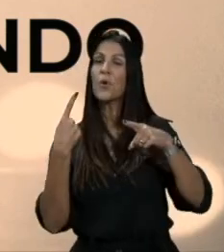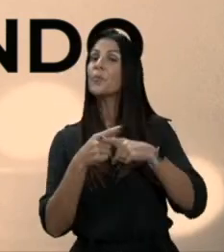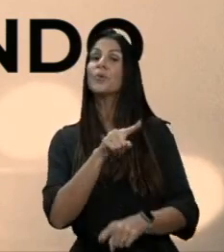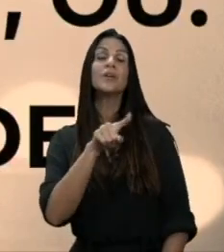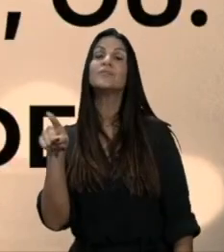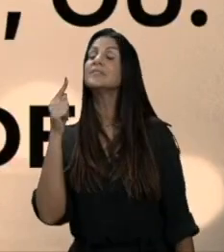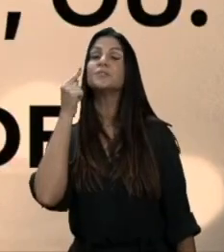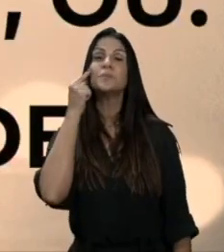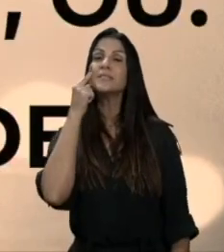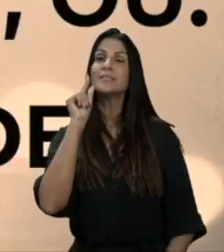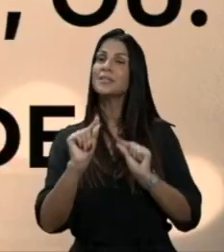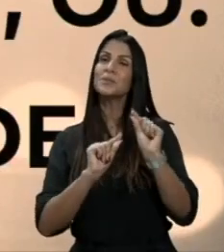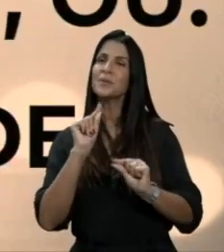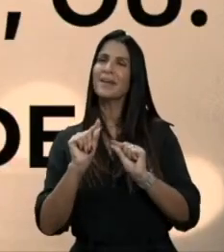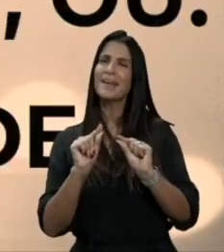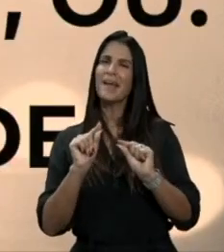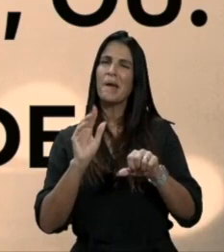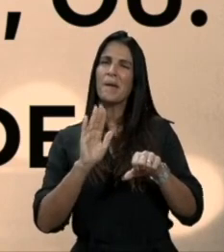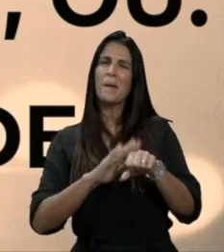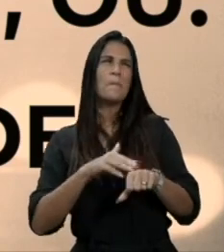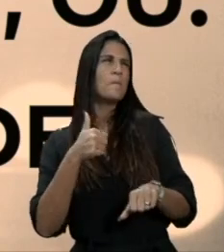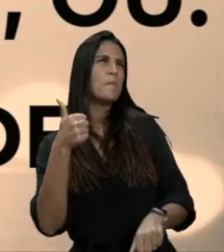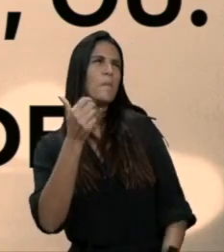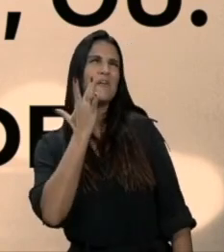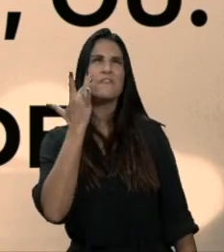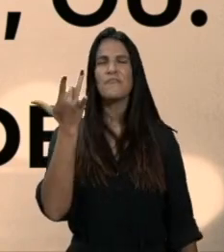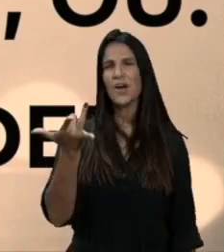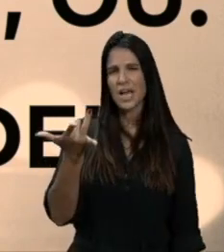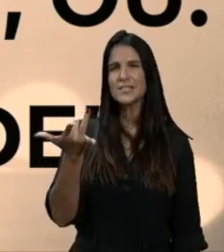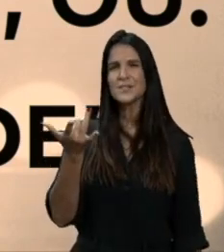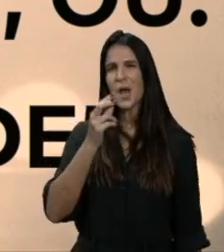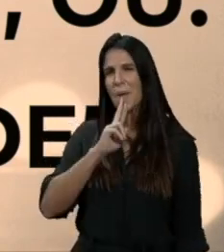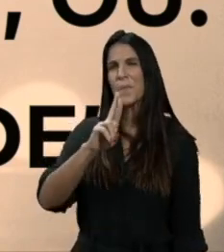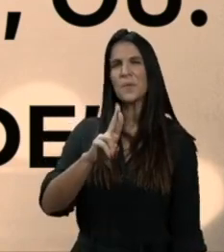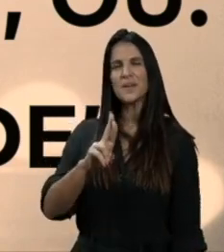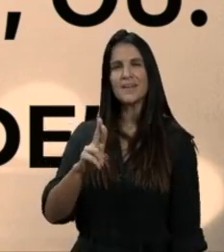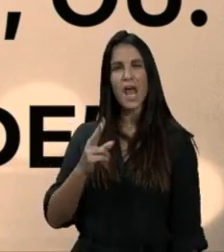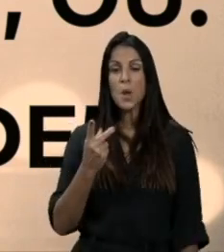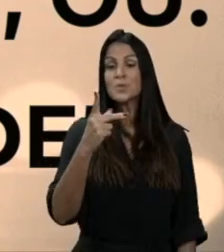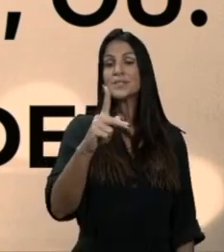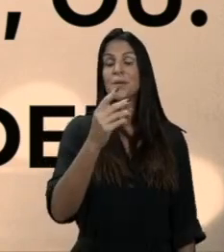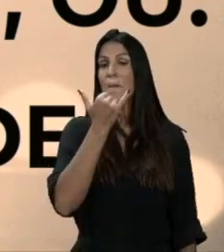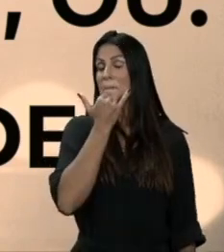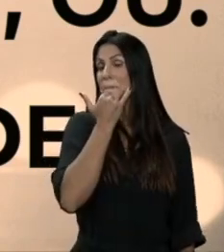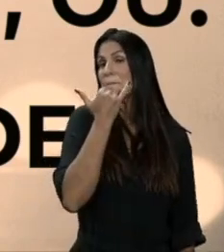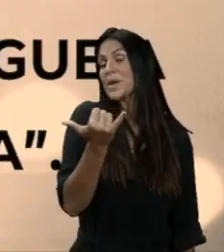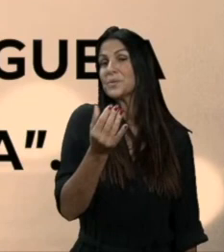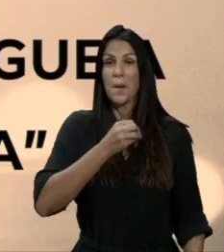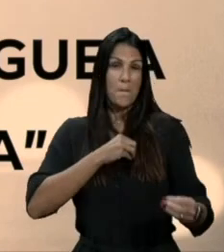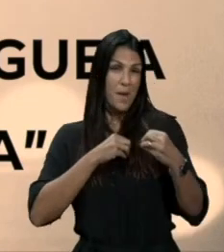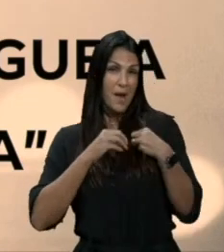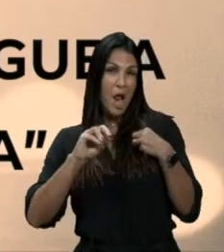pensando O que é mais fácil dizer os seus pecados estão perdoados ou levante-se e